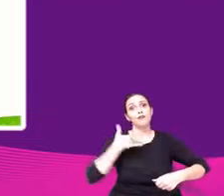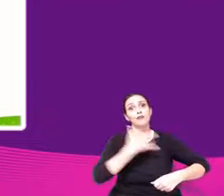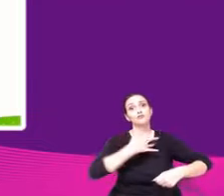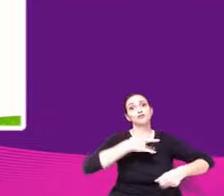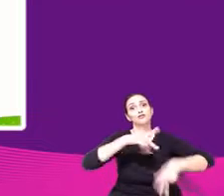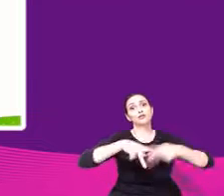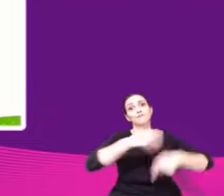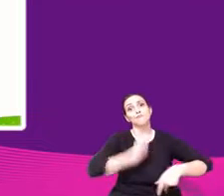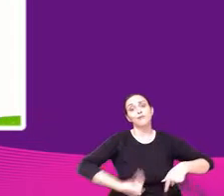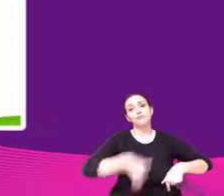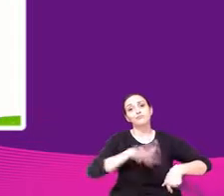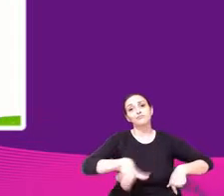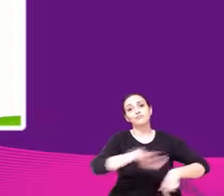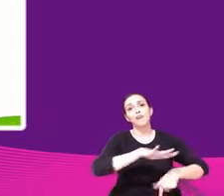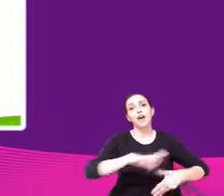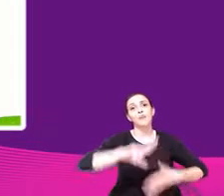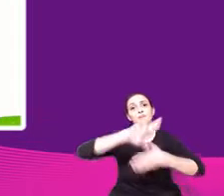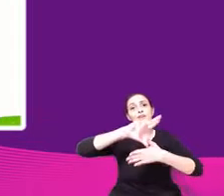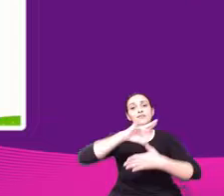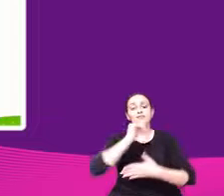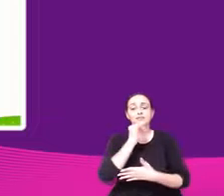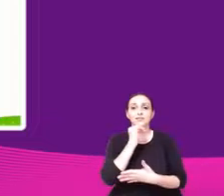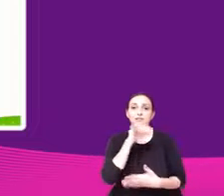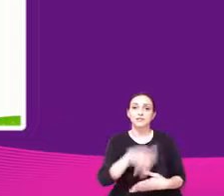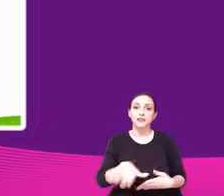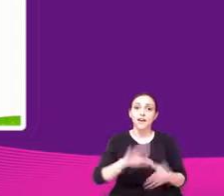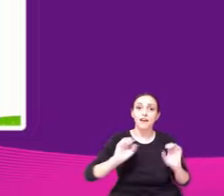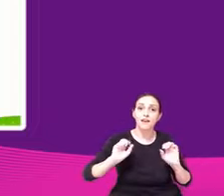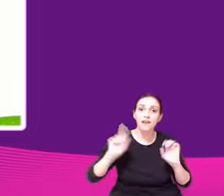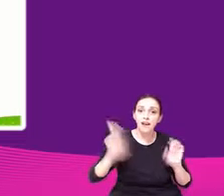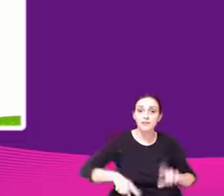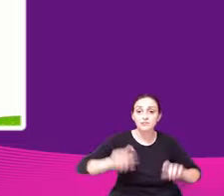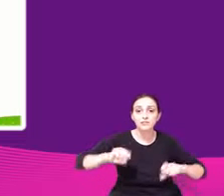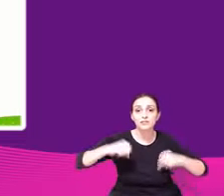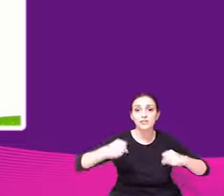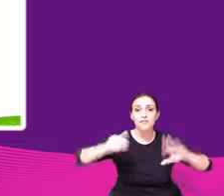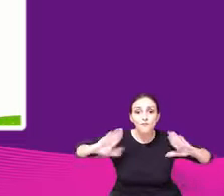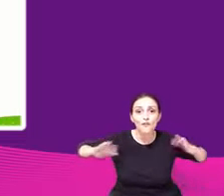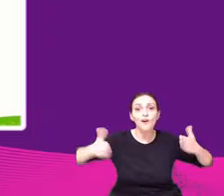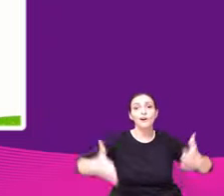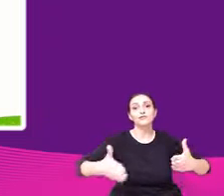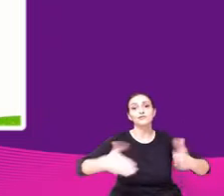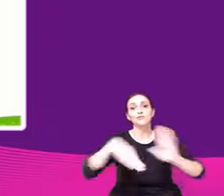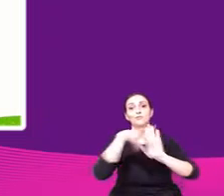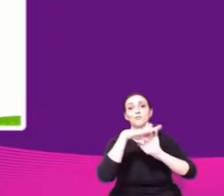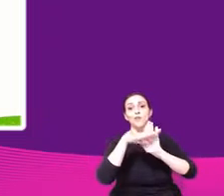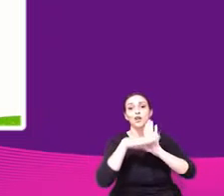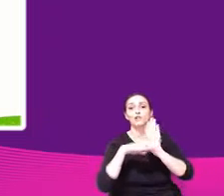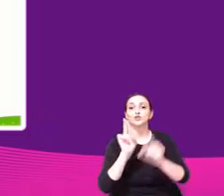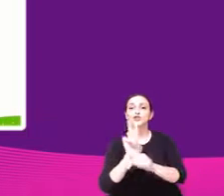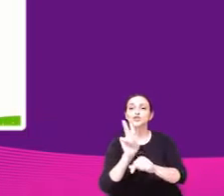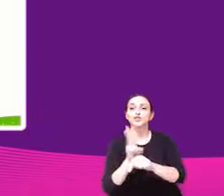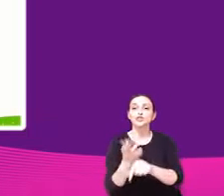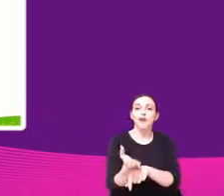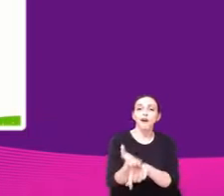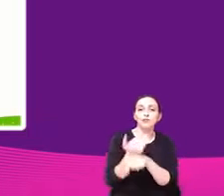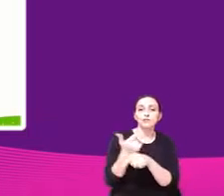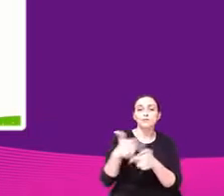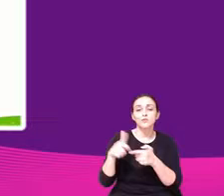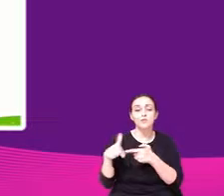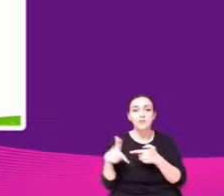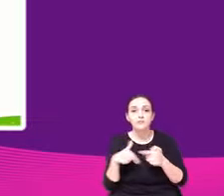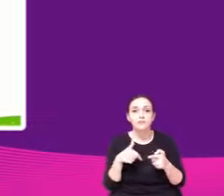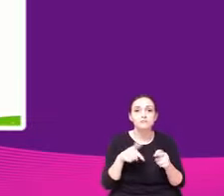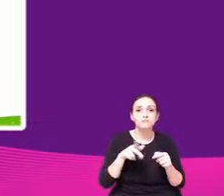da América Latina, por exemplo, que é dedicada a esses programas de prevenção e de manejo de complicações da